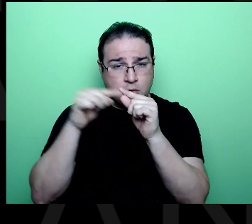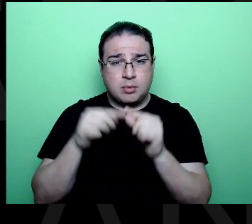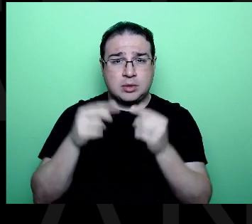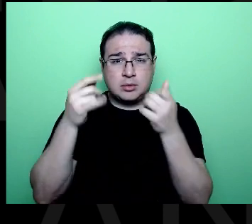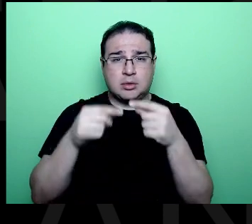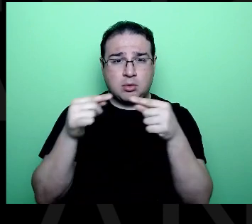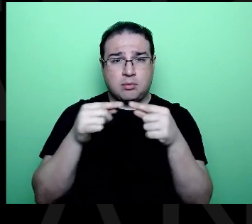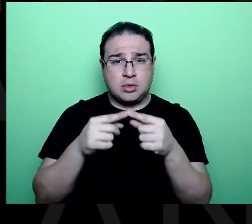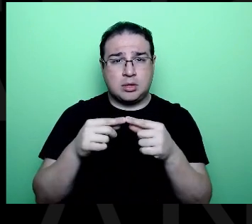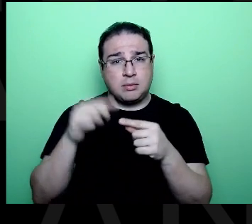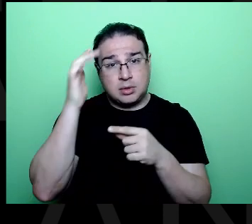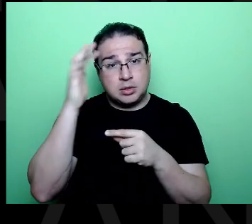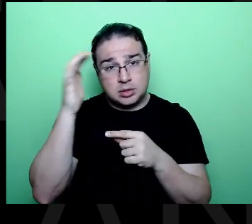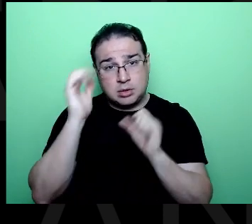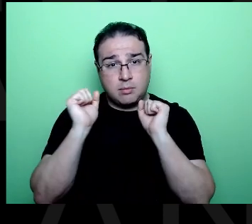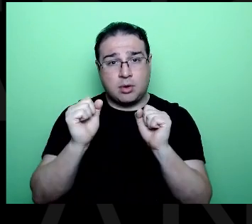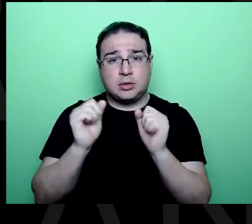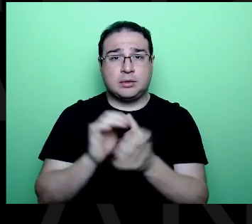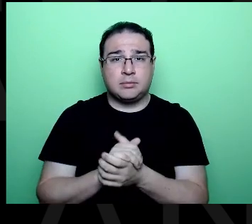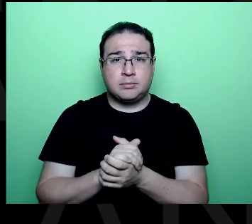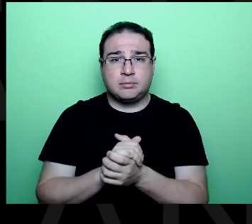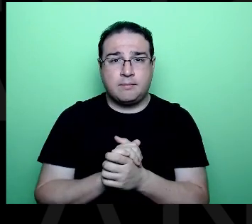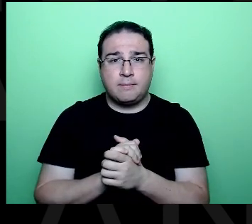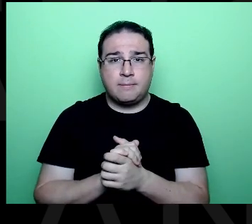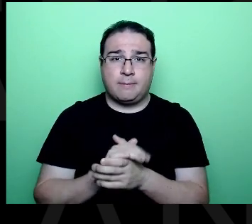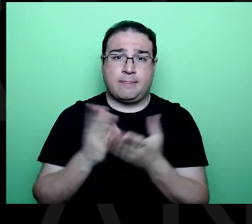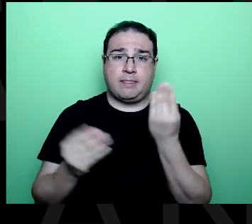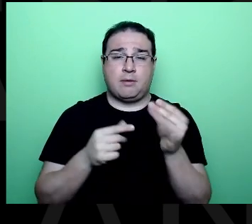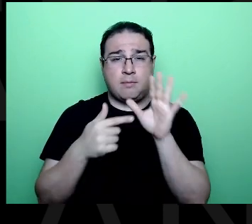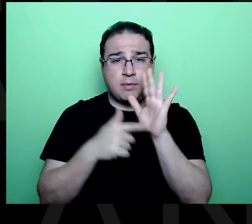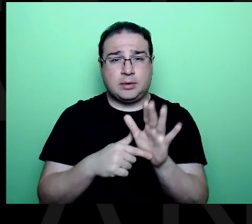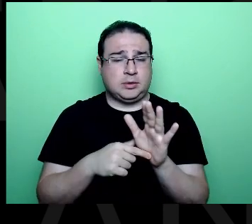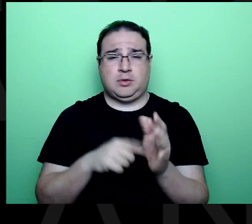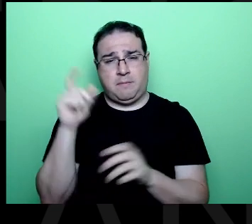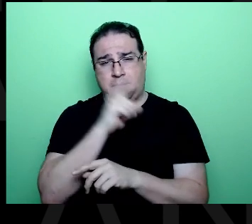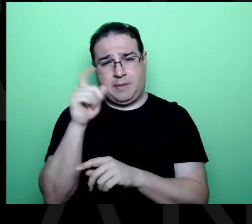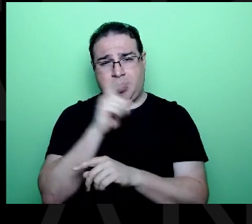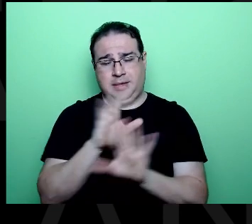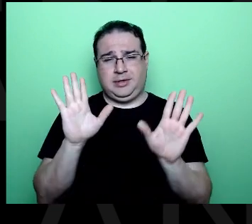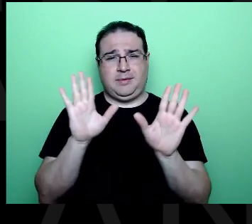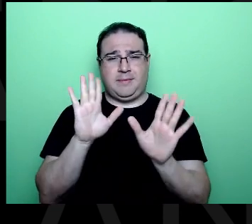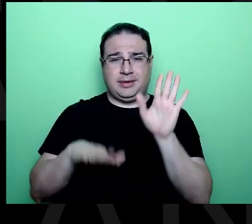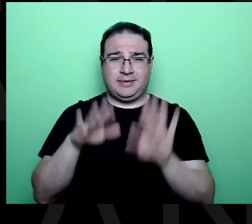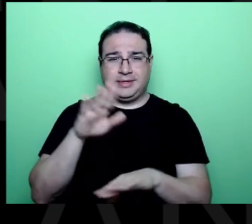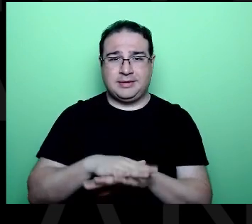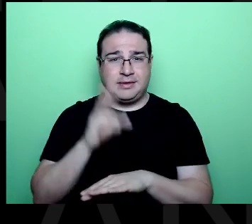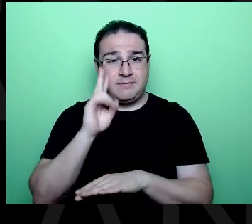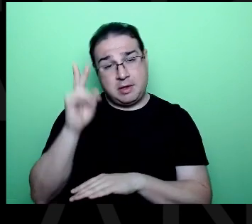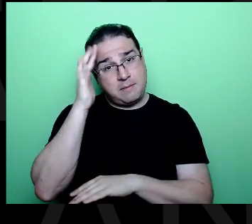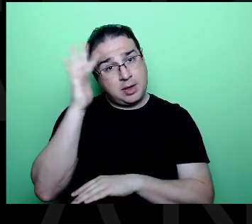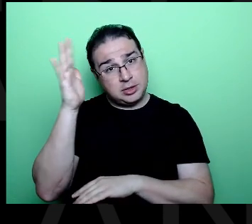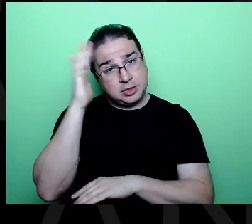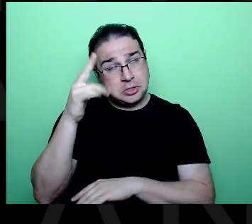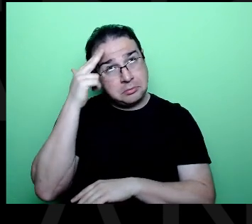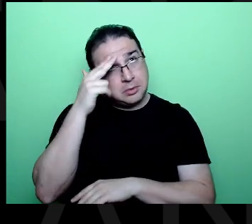Stalin trata como imaginação do possível. Né? Não, a gente não mente os fatos, mas às